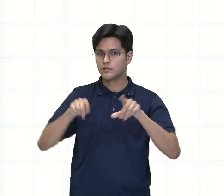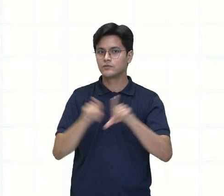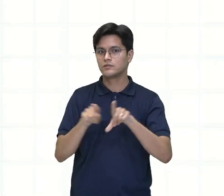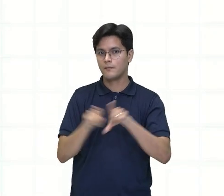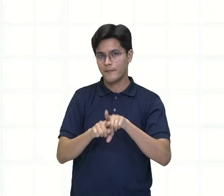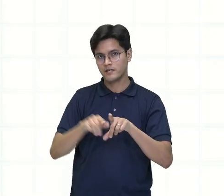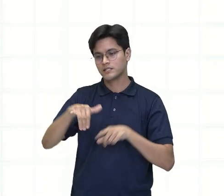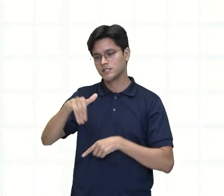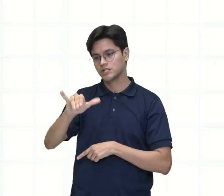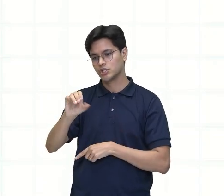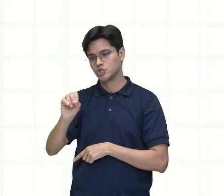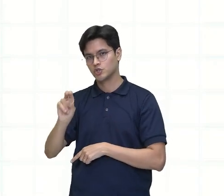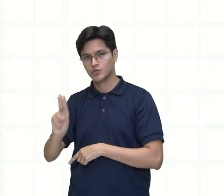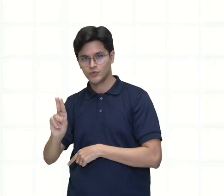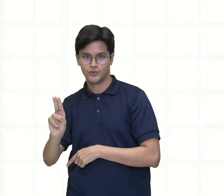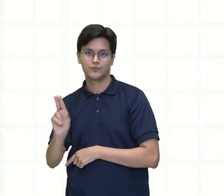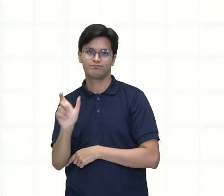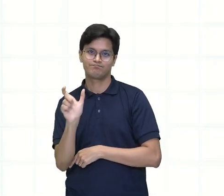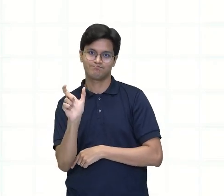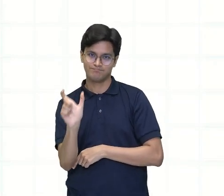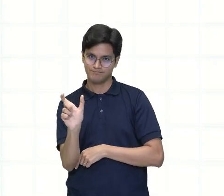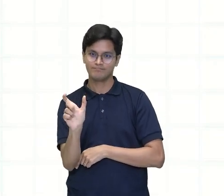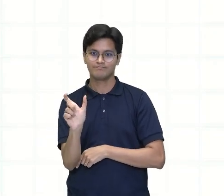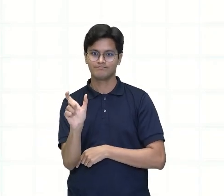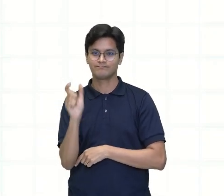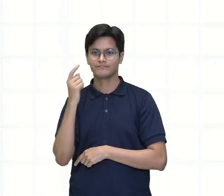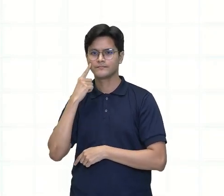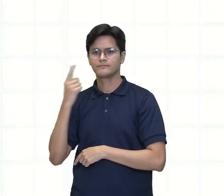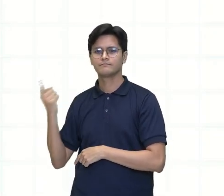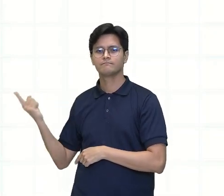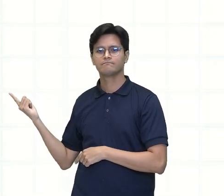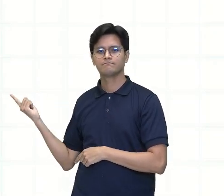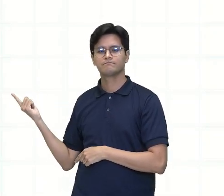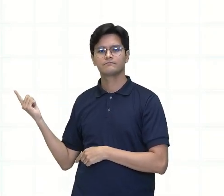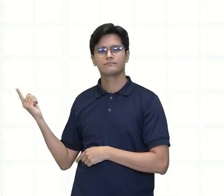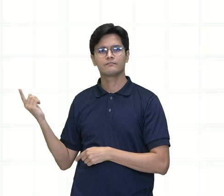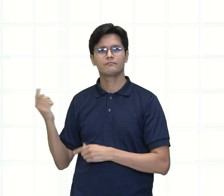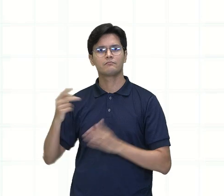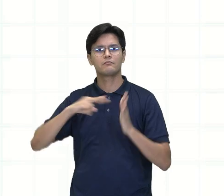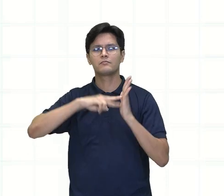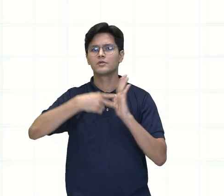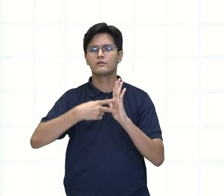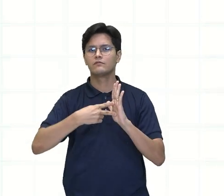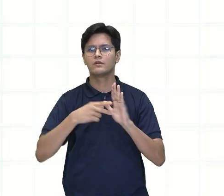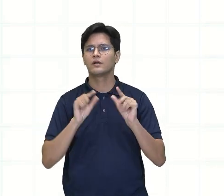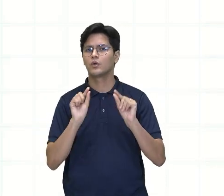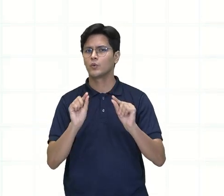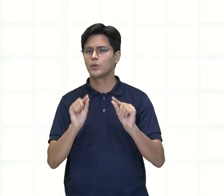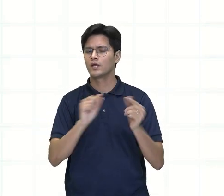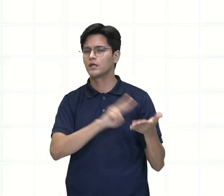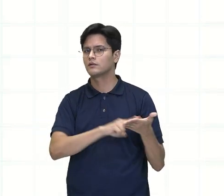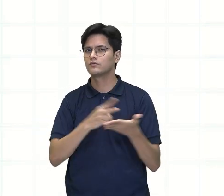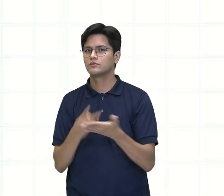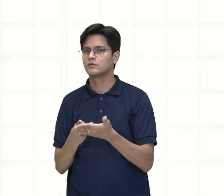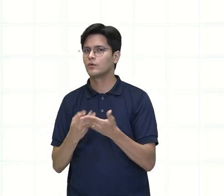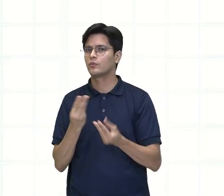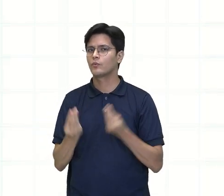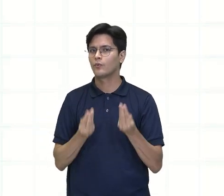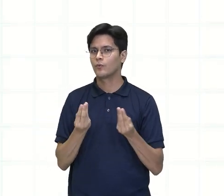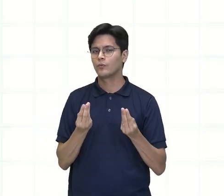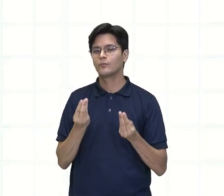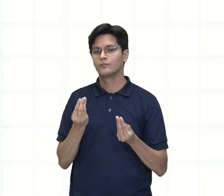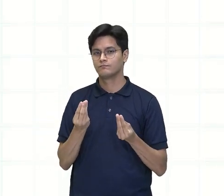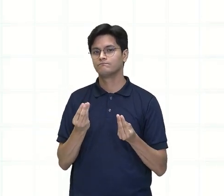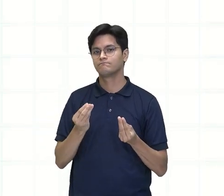bom? Certo? Então, qual é o significado desse you quando você for traduzir? Tem lhe,